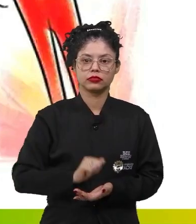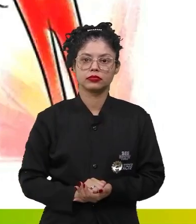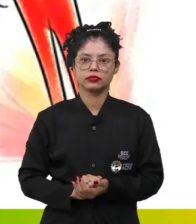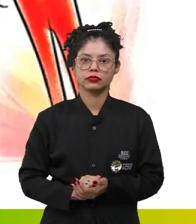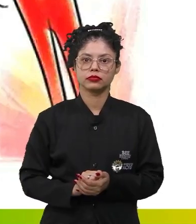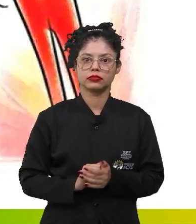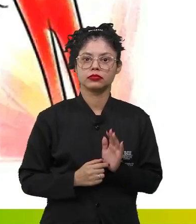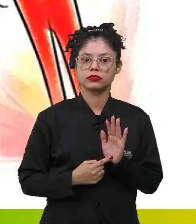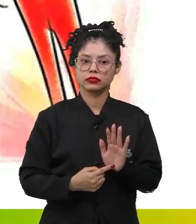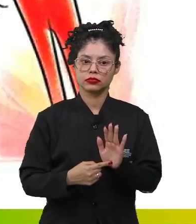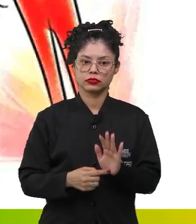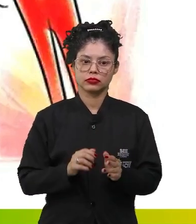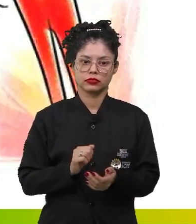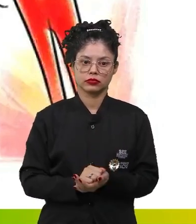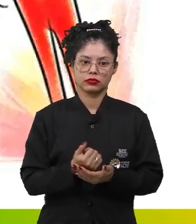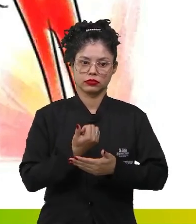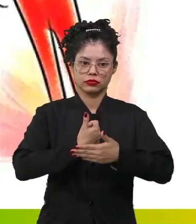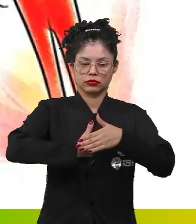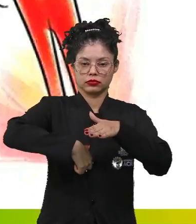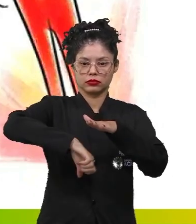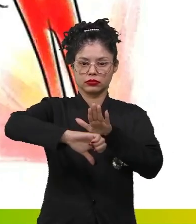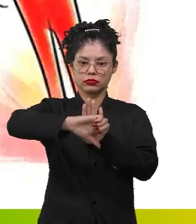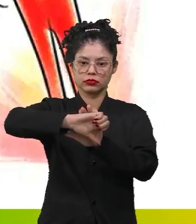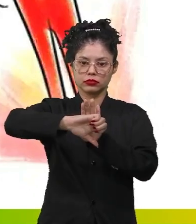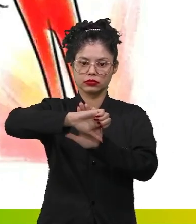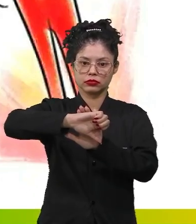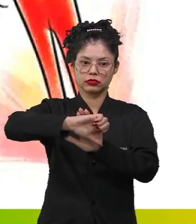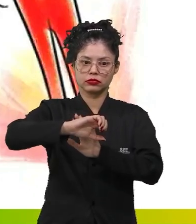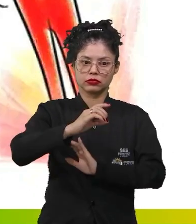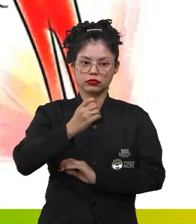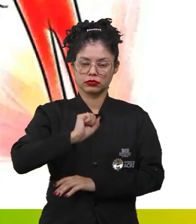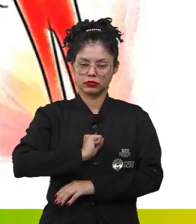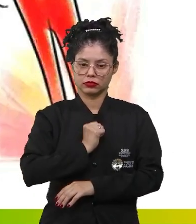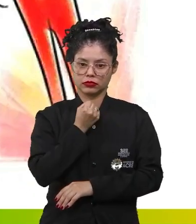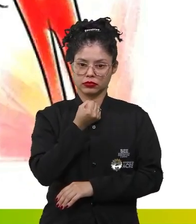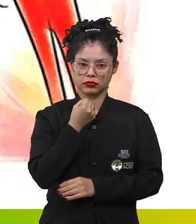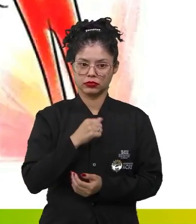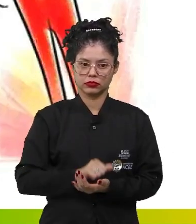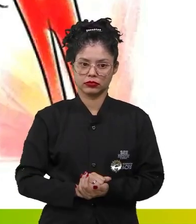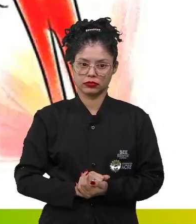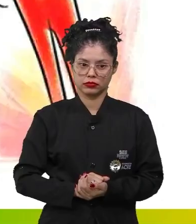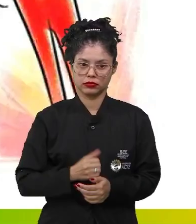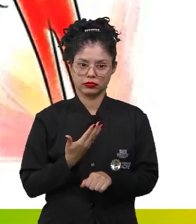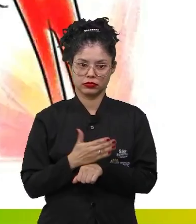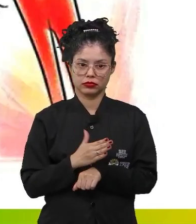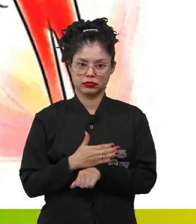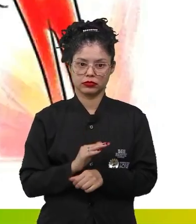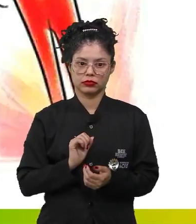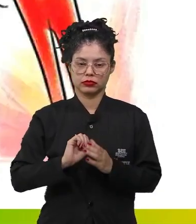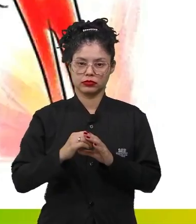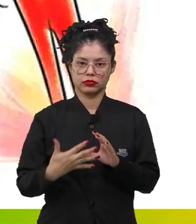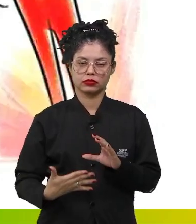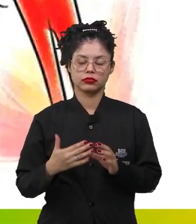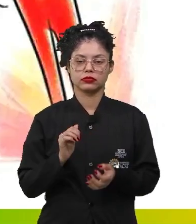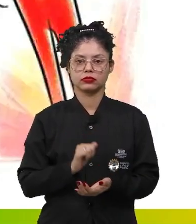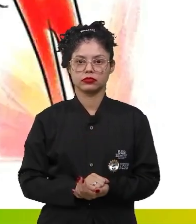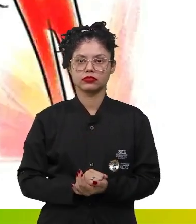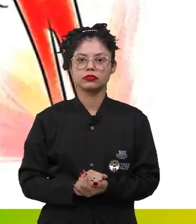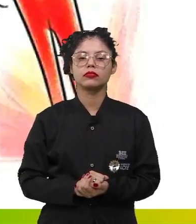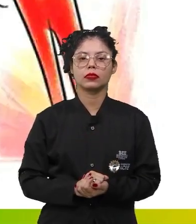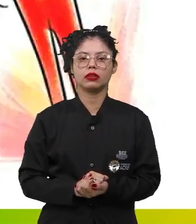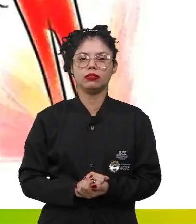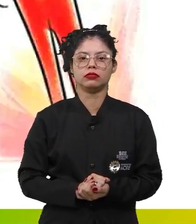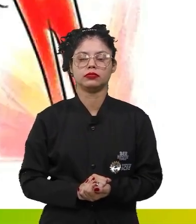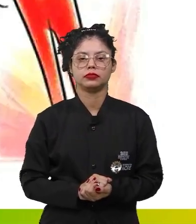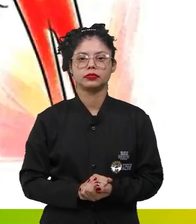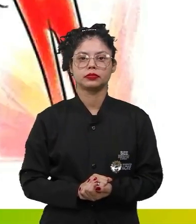se coloca como um crime de ódio, ok? Vamos pegar exemplo. Práticas que caracterizam o